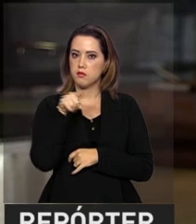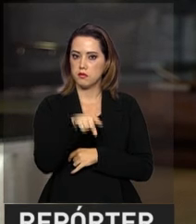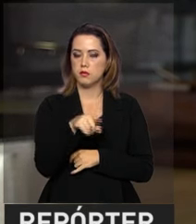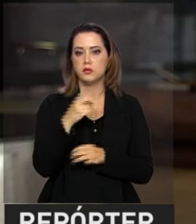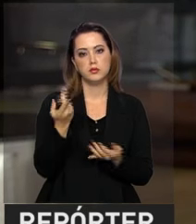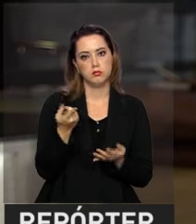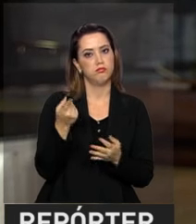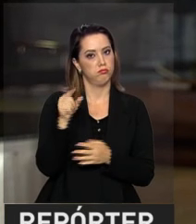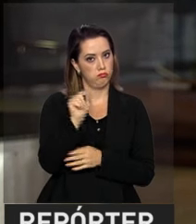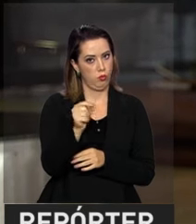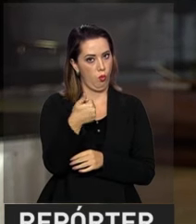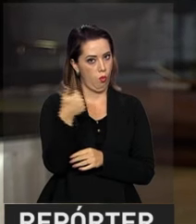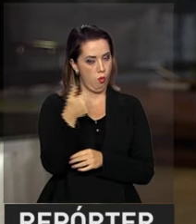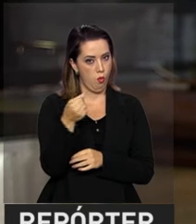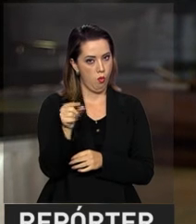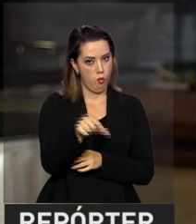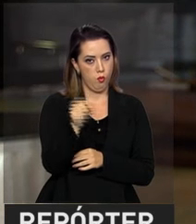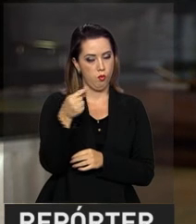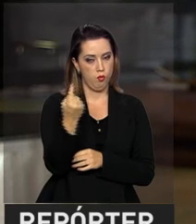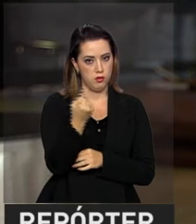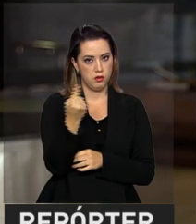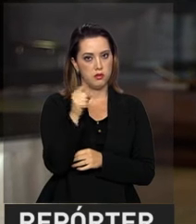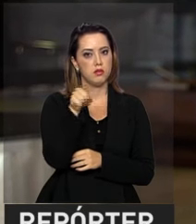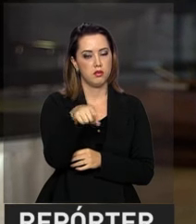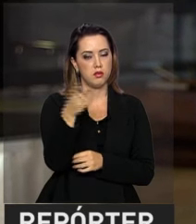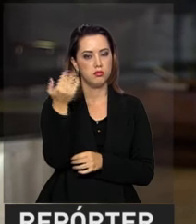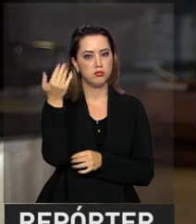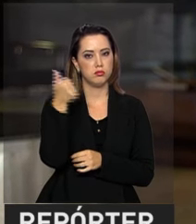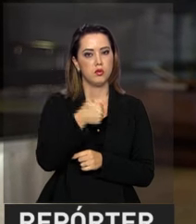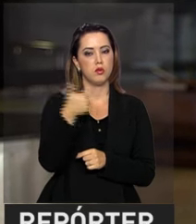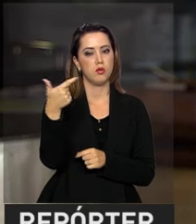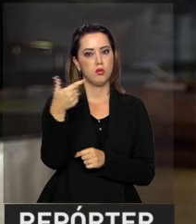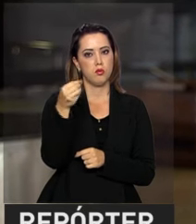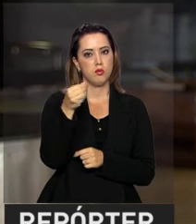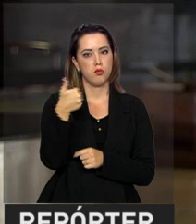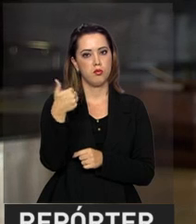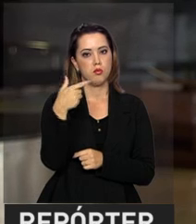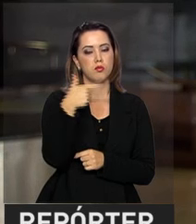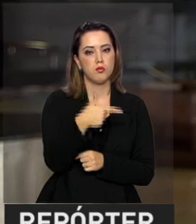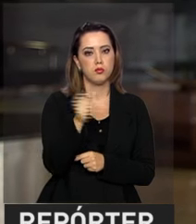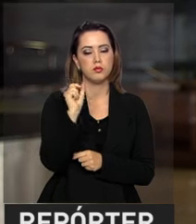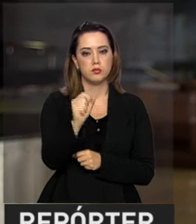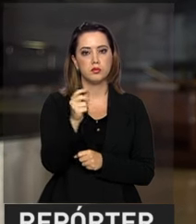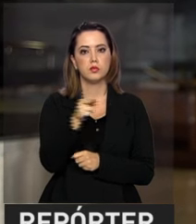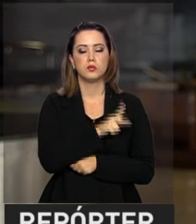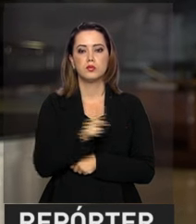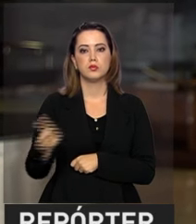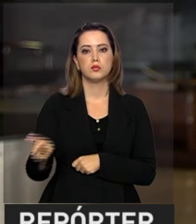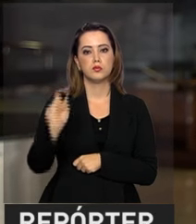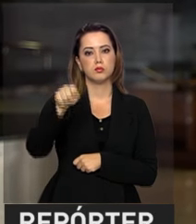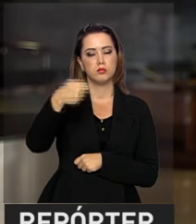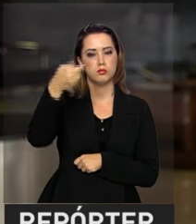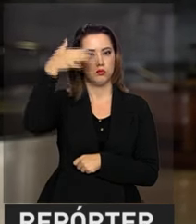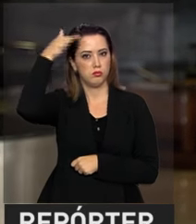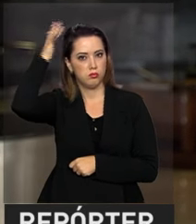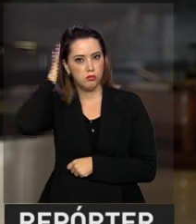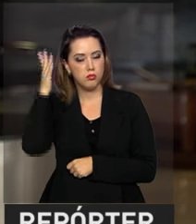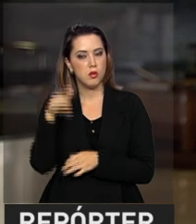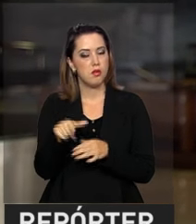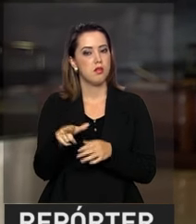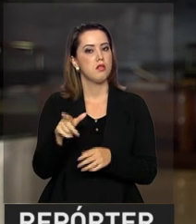elas, a informação de que em 2012 o presidente em exercício teria feito um suposto pedido a ele